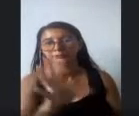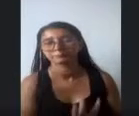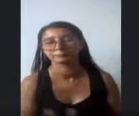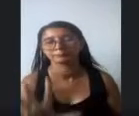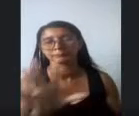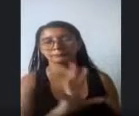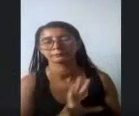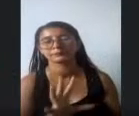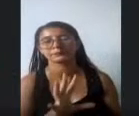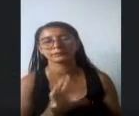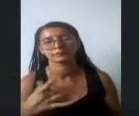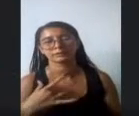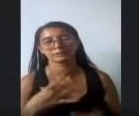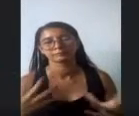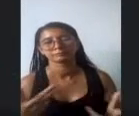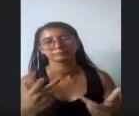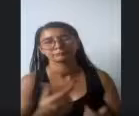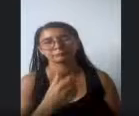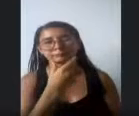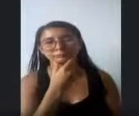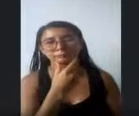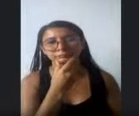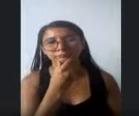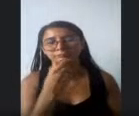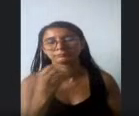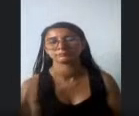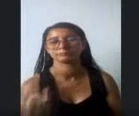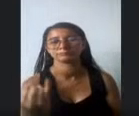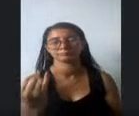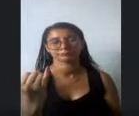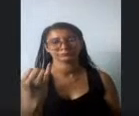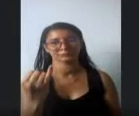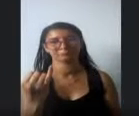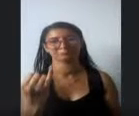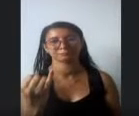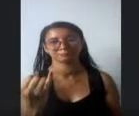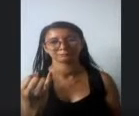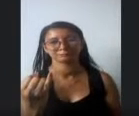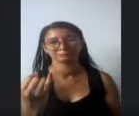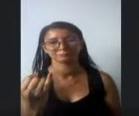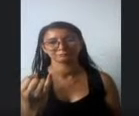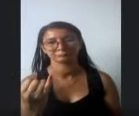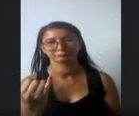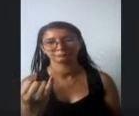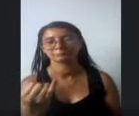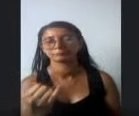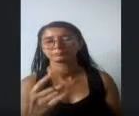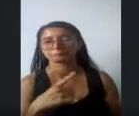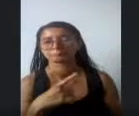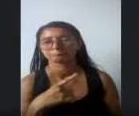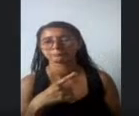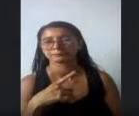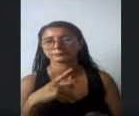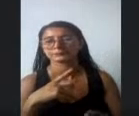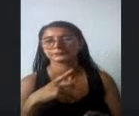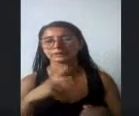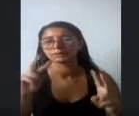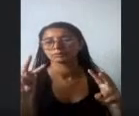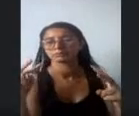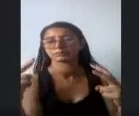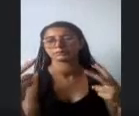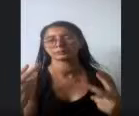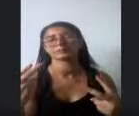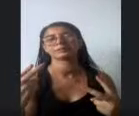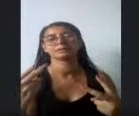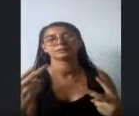ela é um marco dentro do Sistema Único de Saúde, porque justamente ela traz essa expansão do olhar sobre o que é saúde do homem, né? E